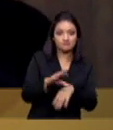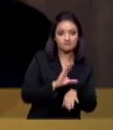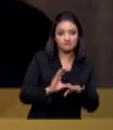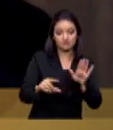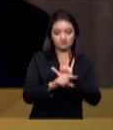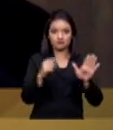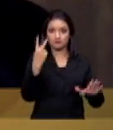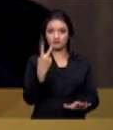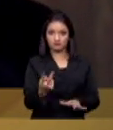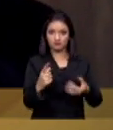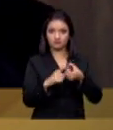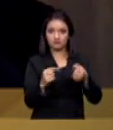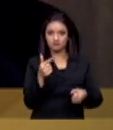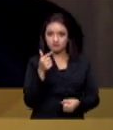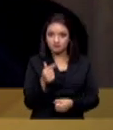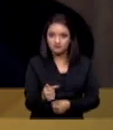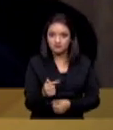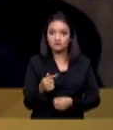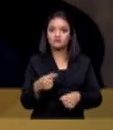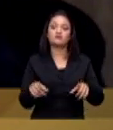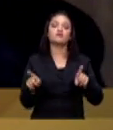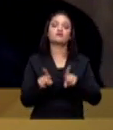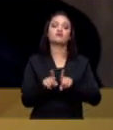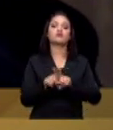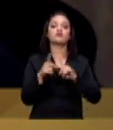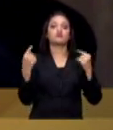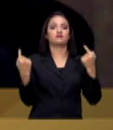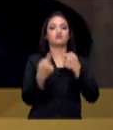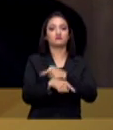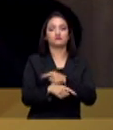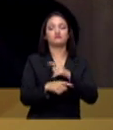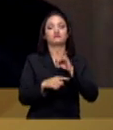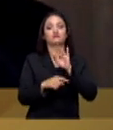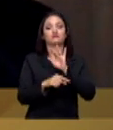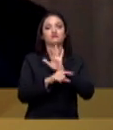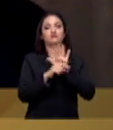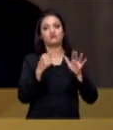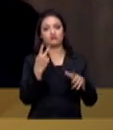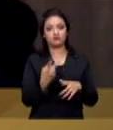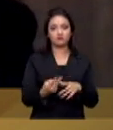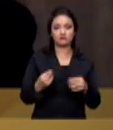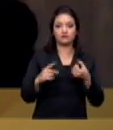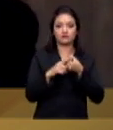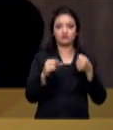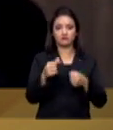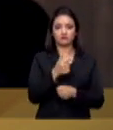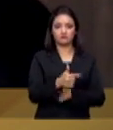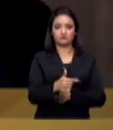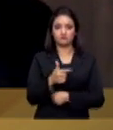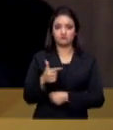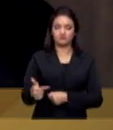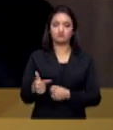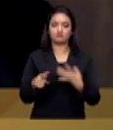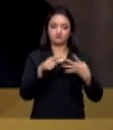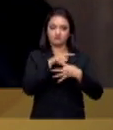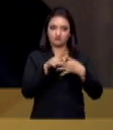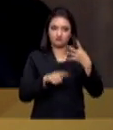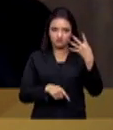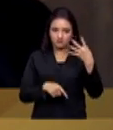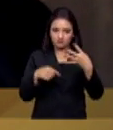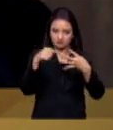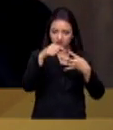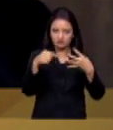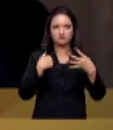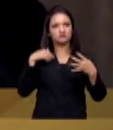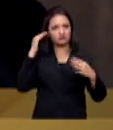do artigo 7º e bem como a inconstitucionalidade do parágrafo 2º do artigo 22. São os quatro pontos em